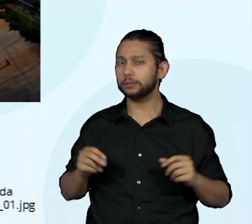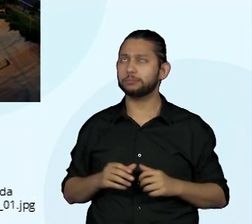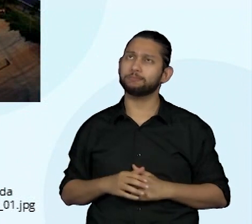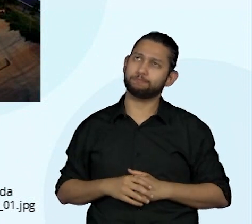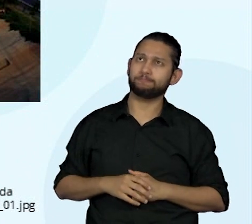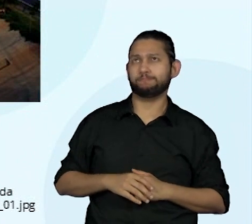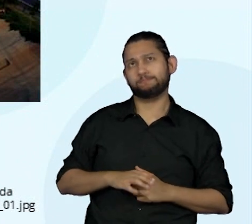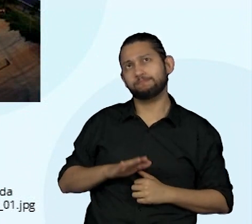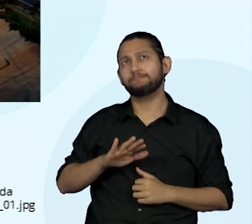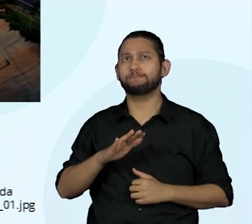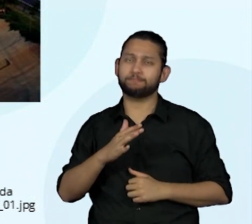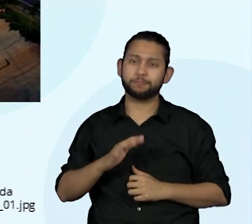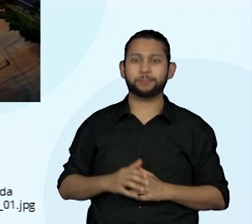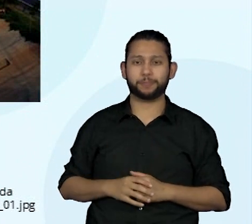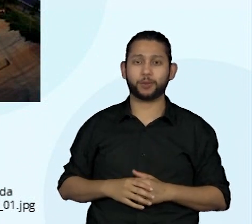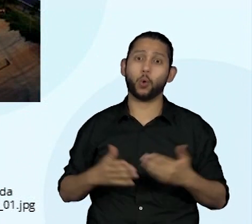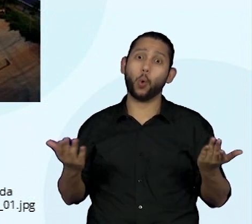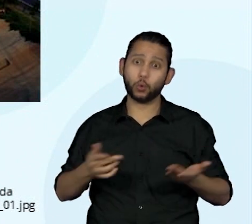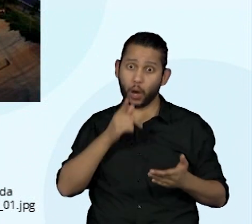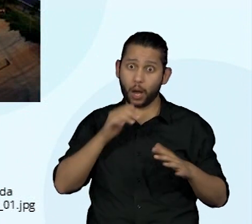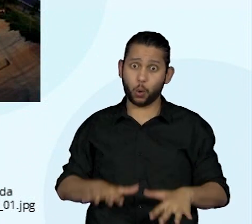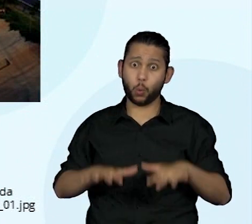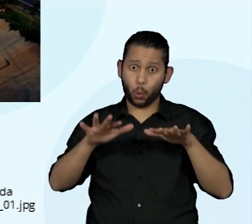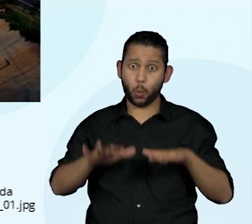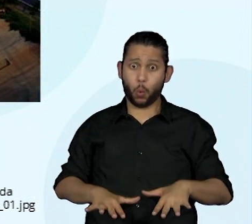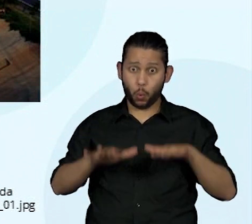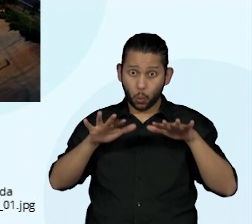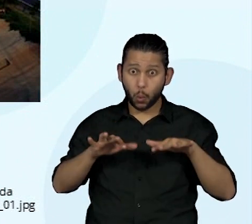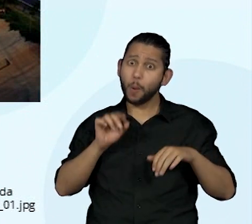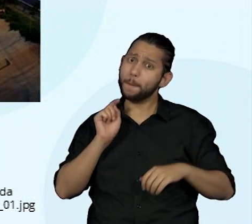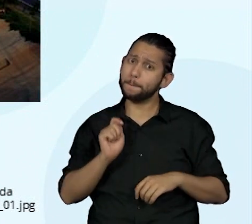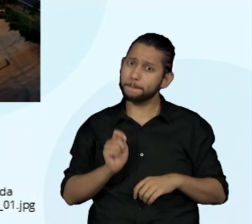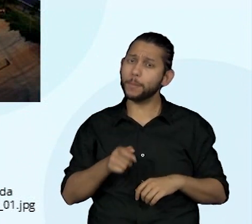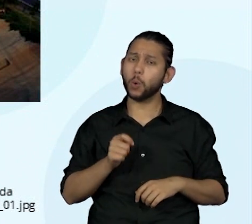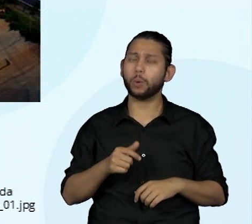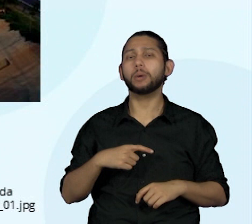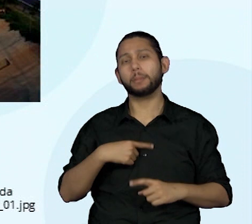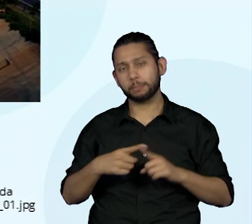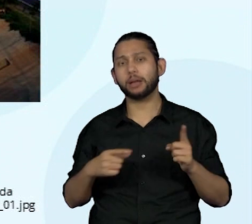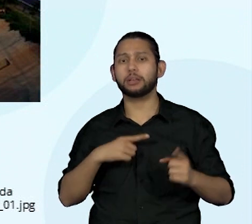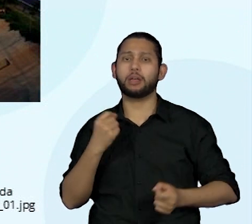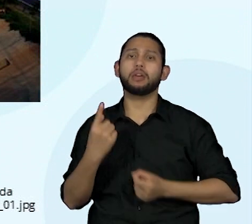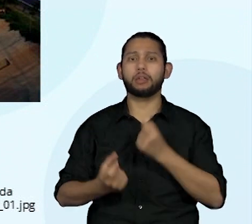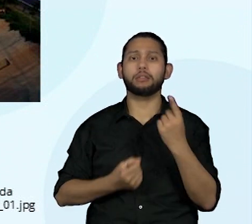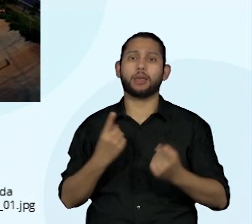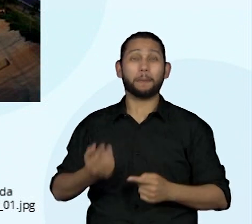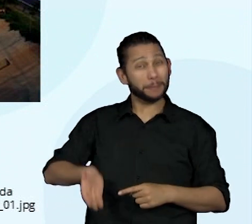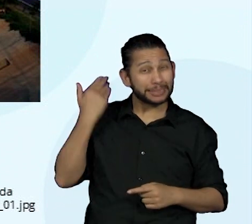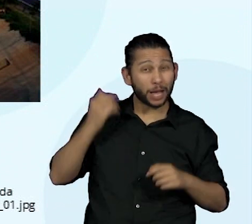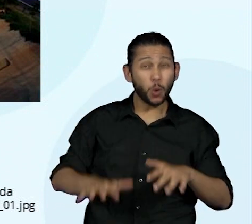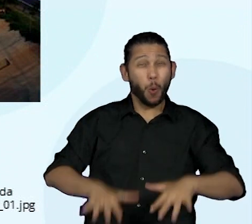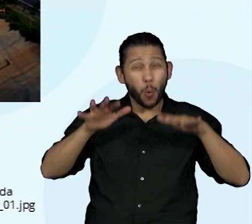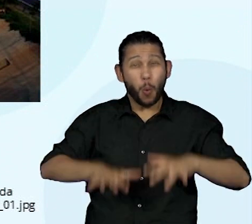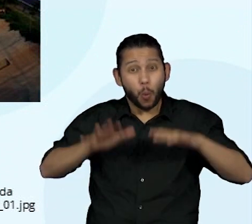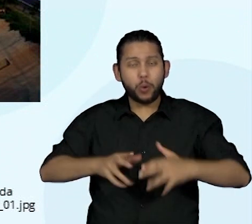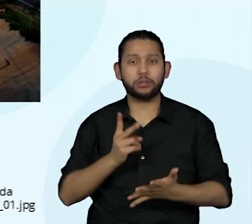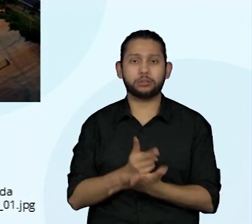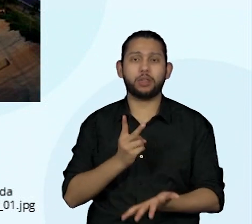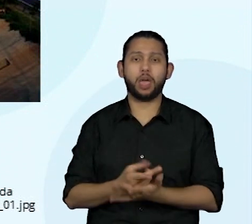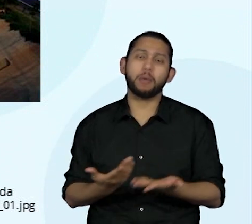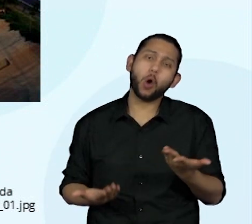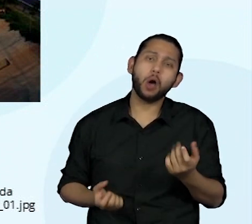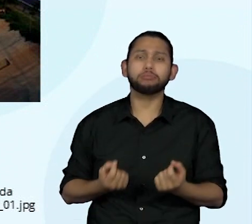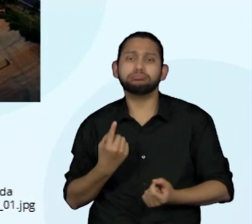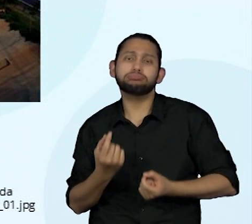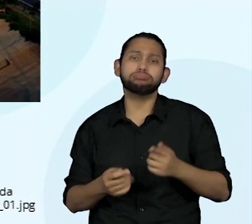Resolveu, tem menos enchentes, mas ainda acontece. Não é que resolve 100%, mas melhora a situação